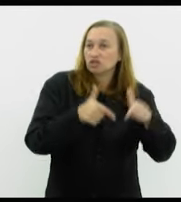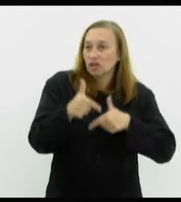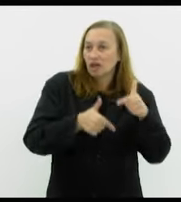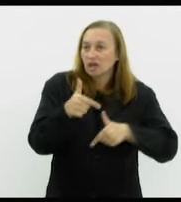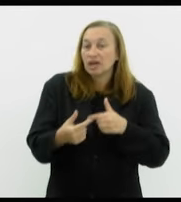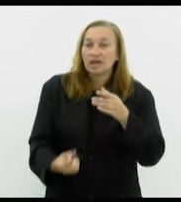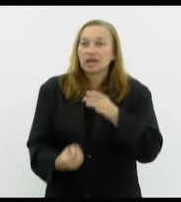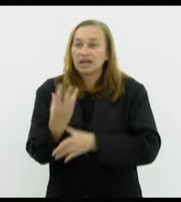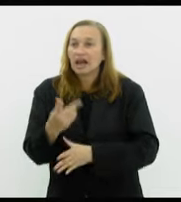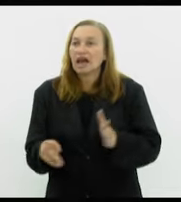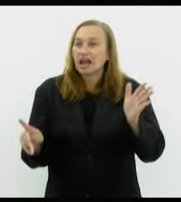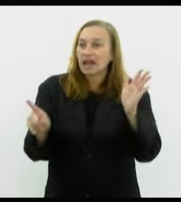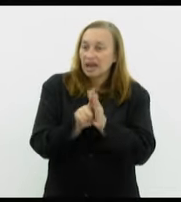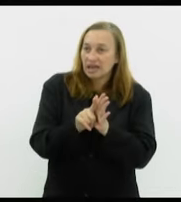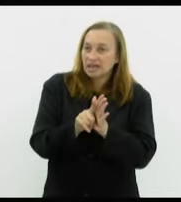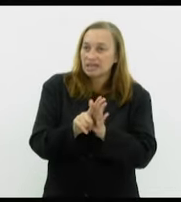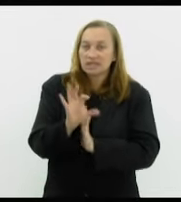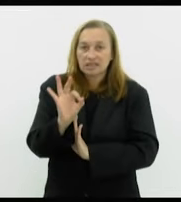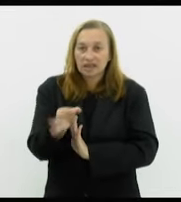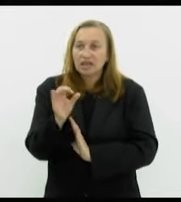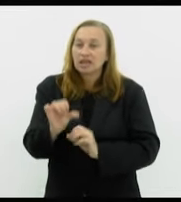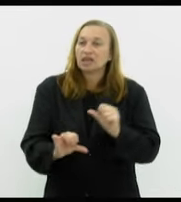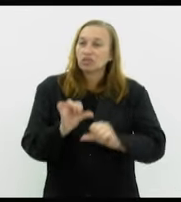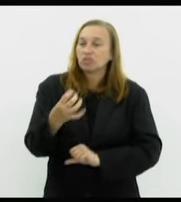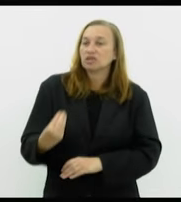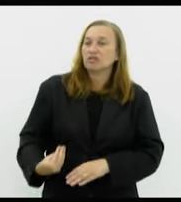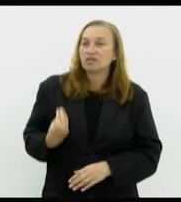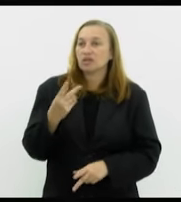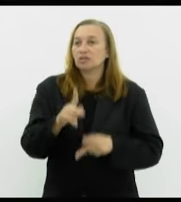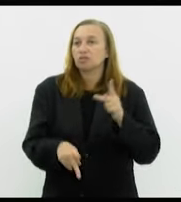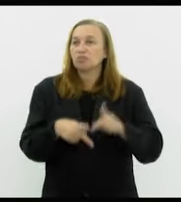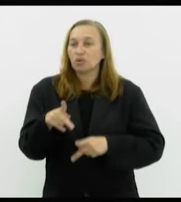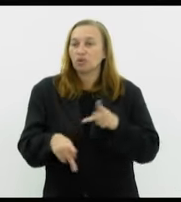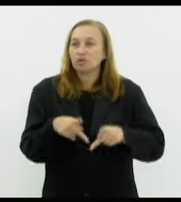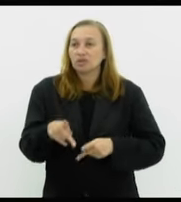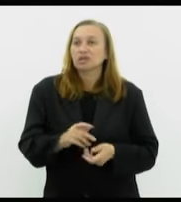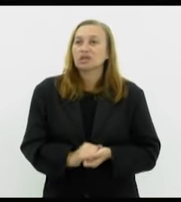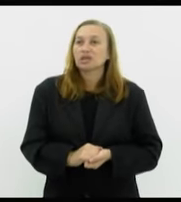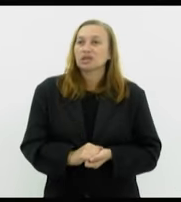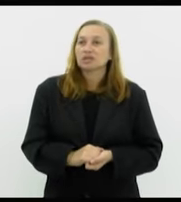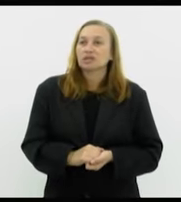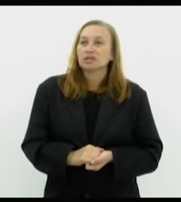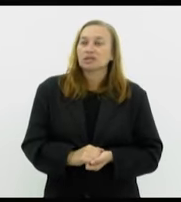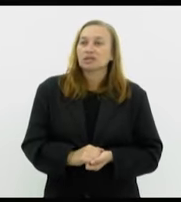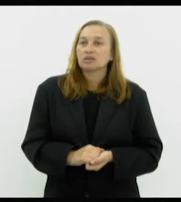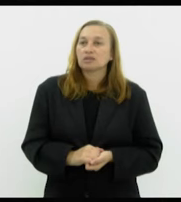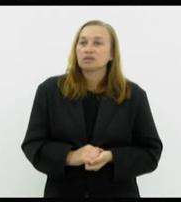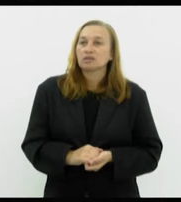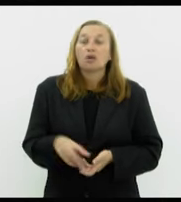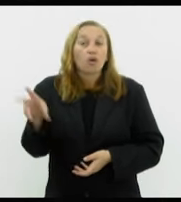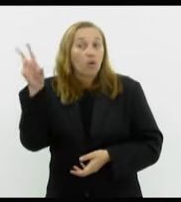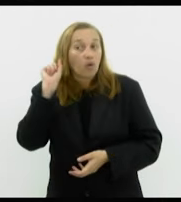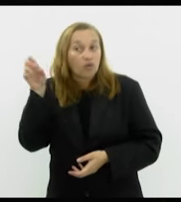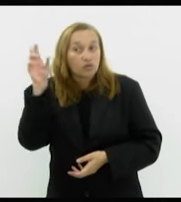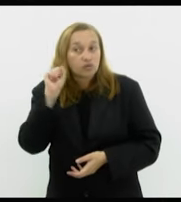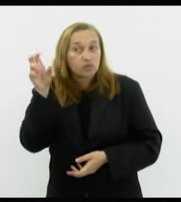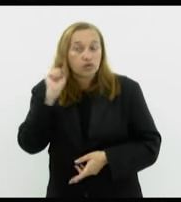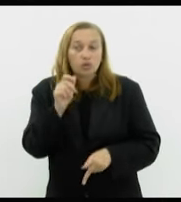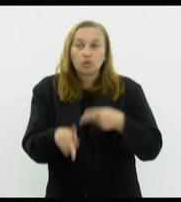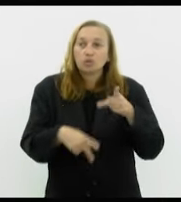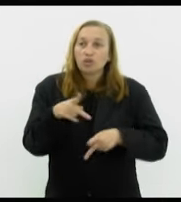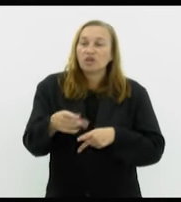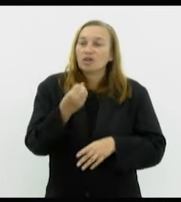criar leis efetivas que mudem a vida da população, fazer o processo de escuta, fazer